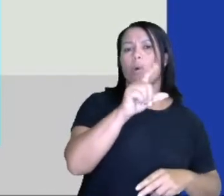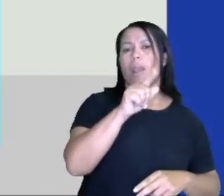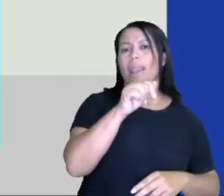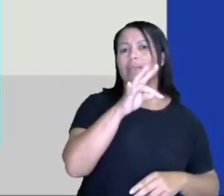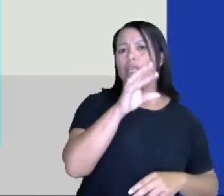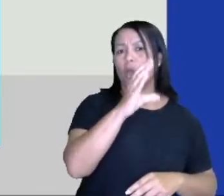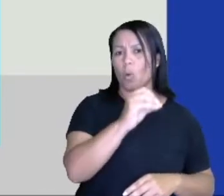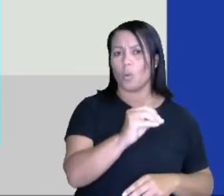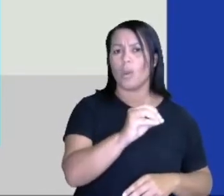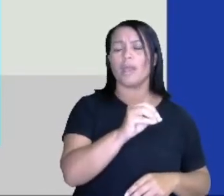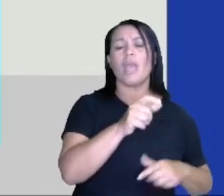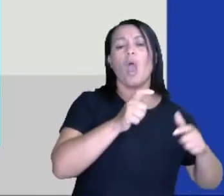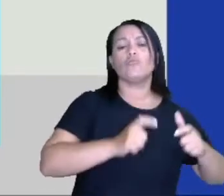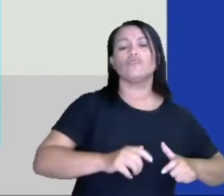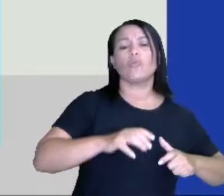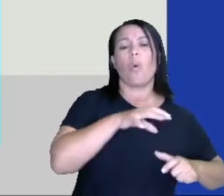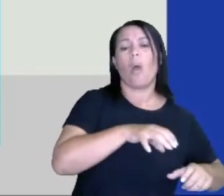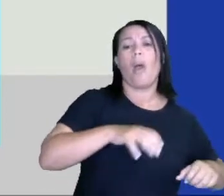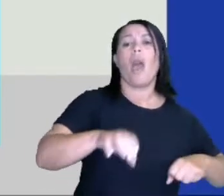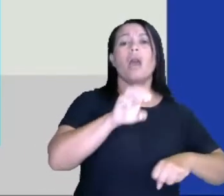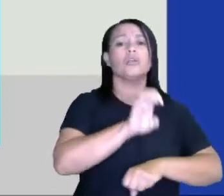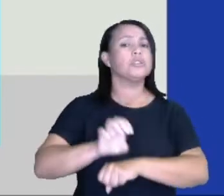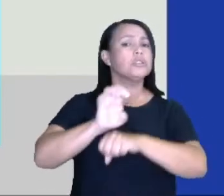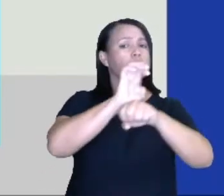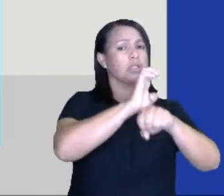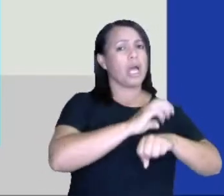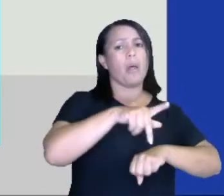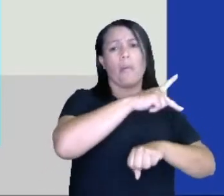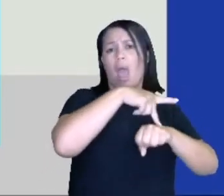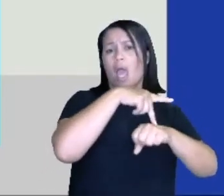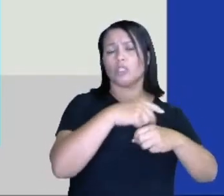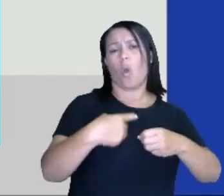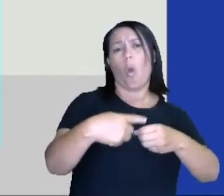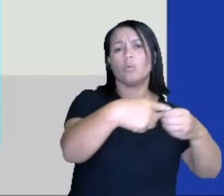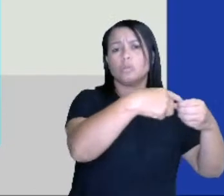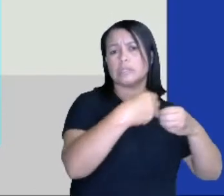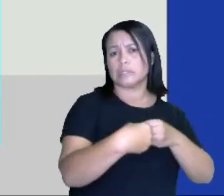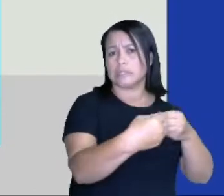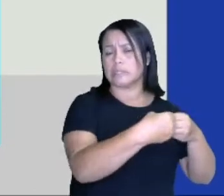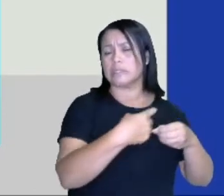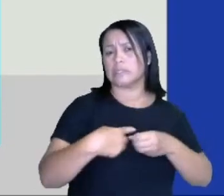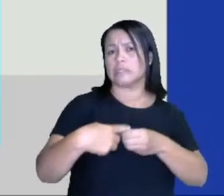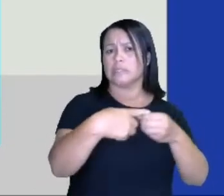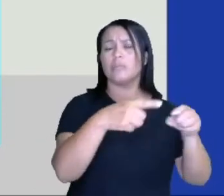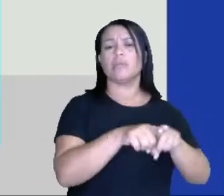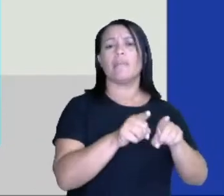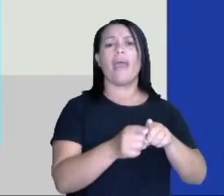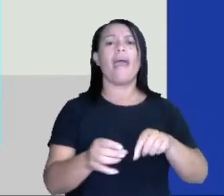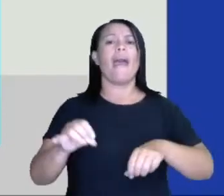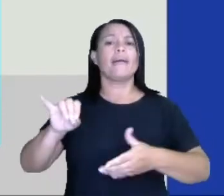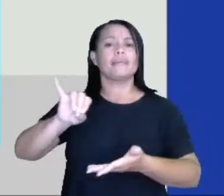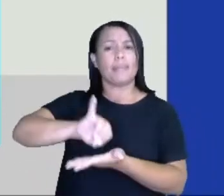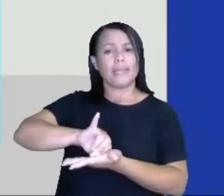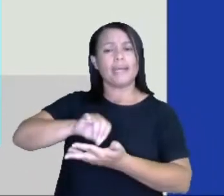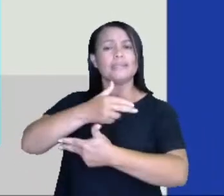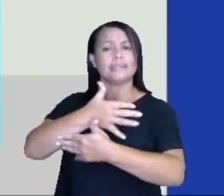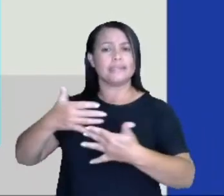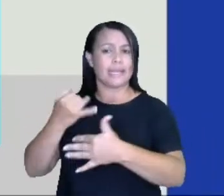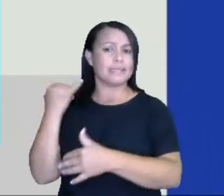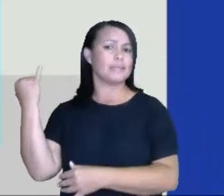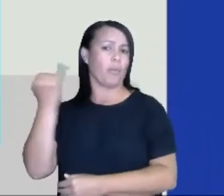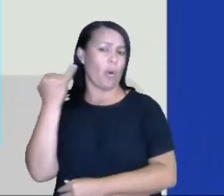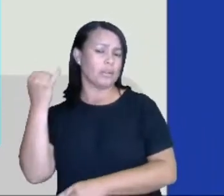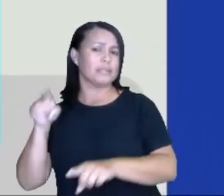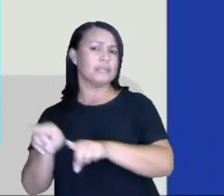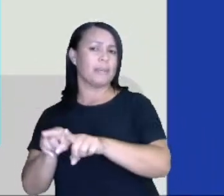limites territoriais de estado, países ou município, as capitais e cidades importantes. Os